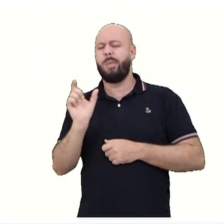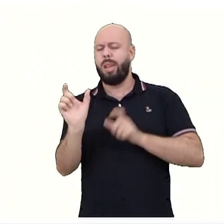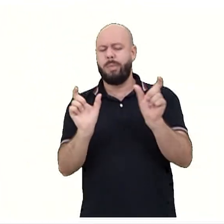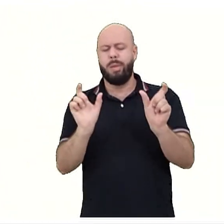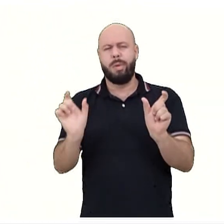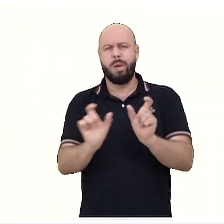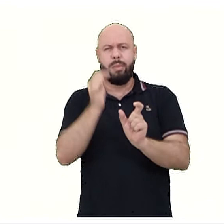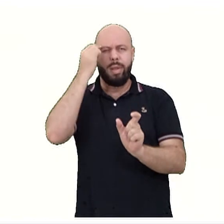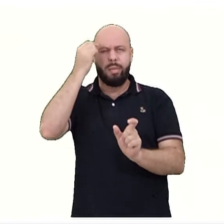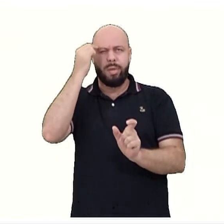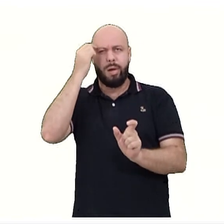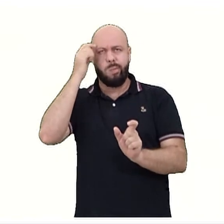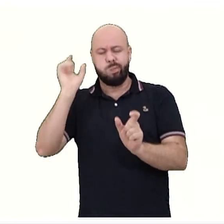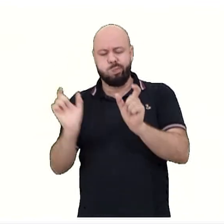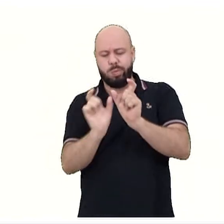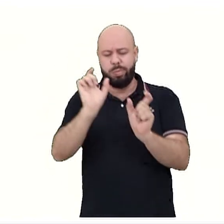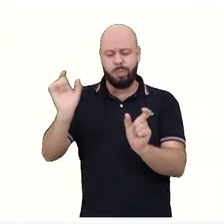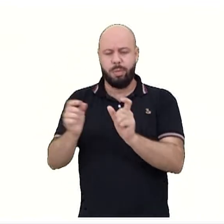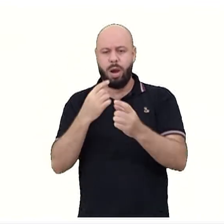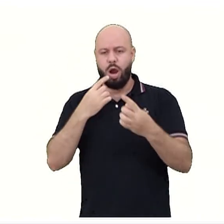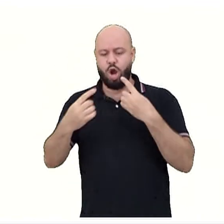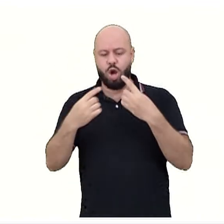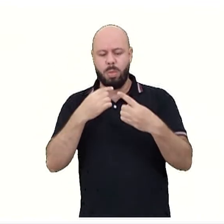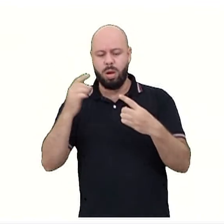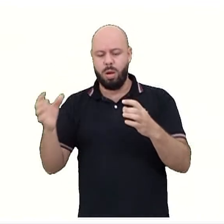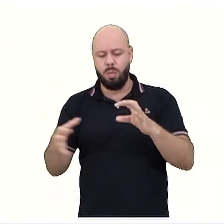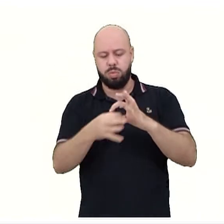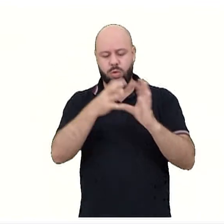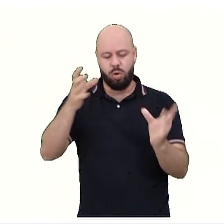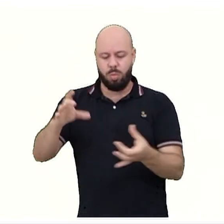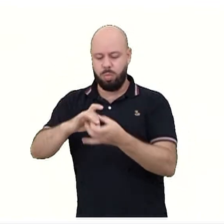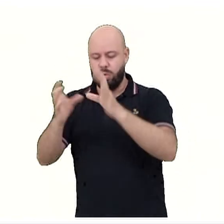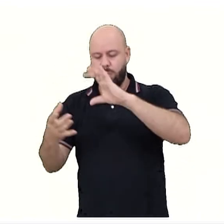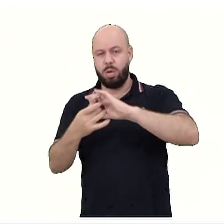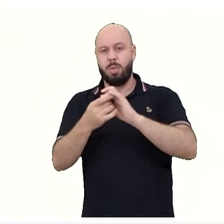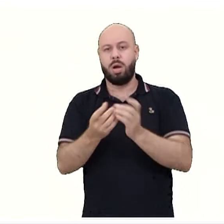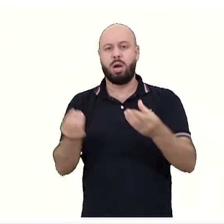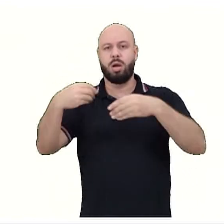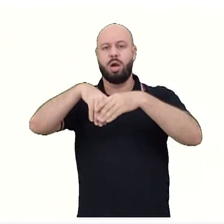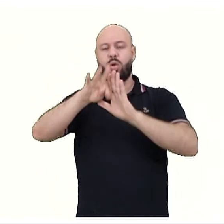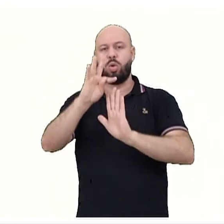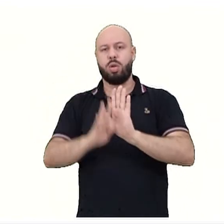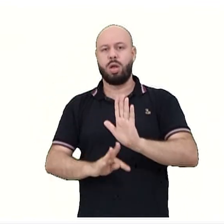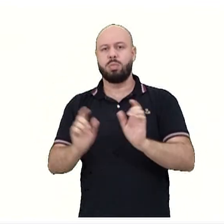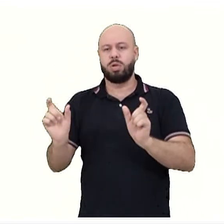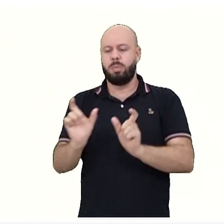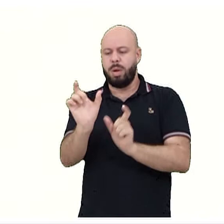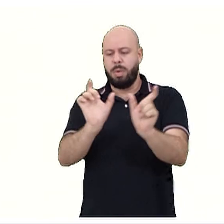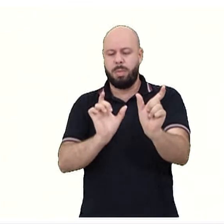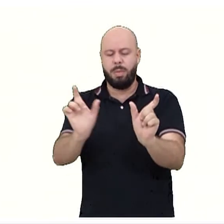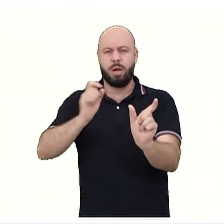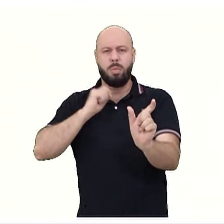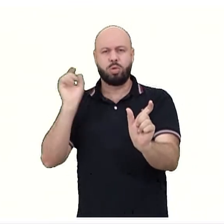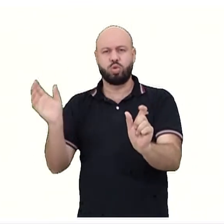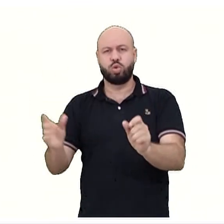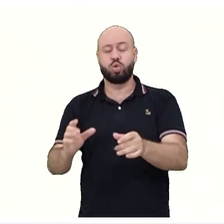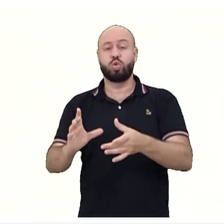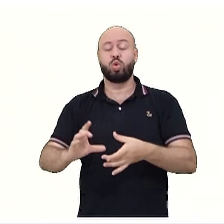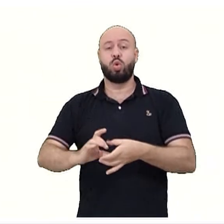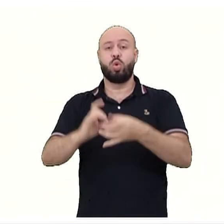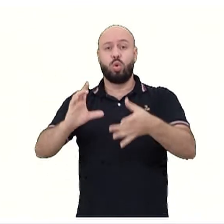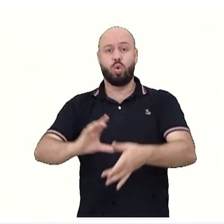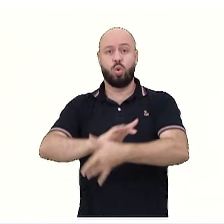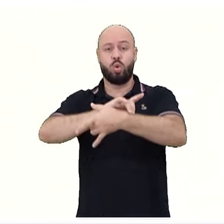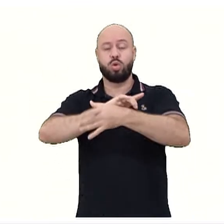nossas ideias em um diálogo, pode ser também em um texto. Essas palavras, elas são conjunções, né?